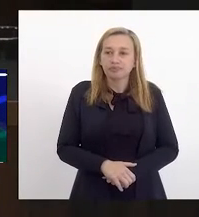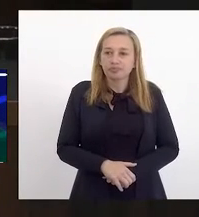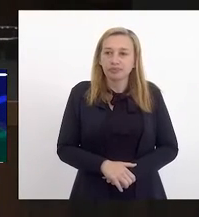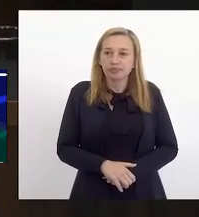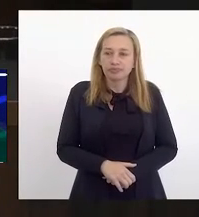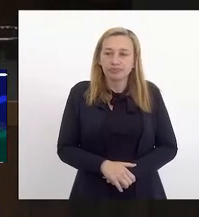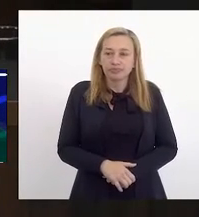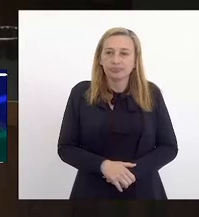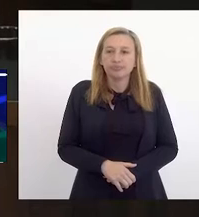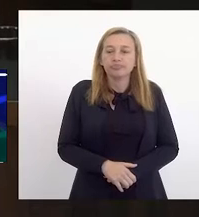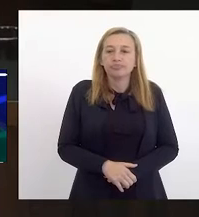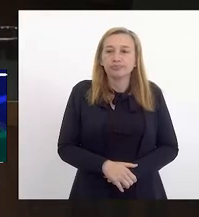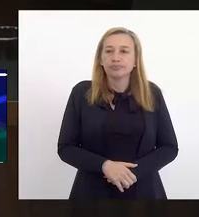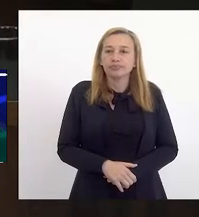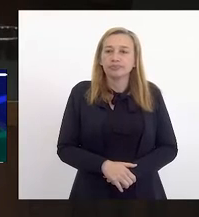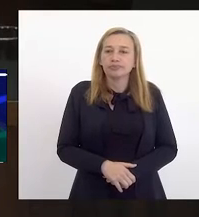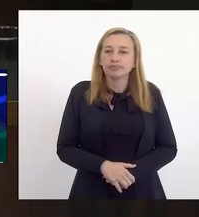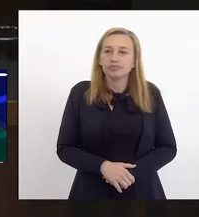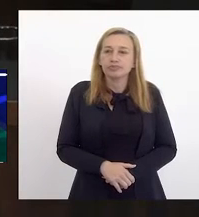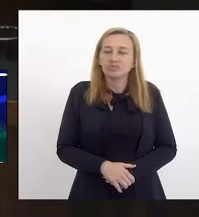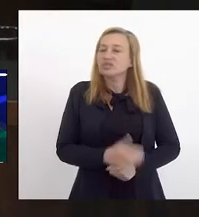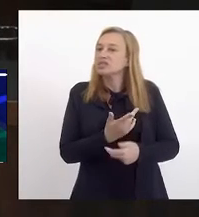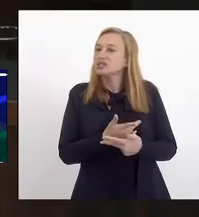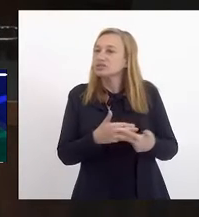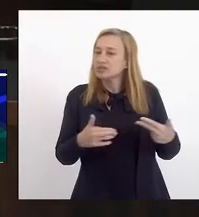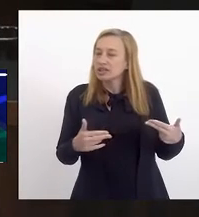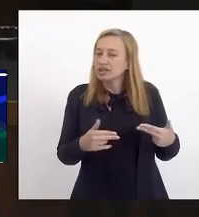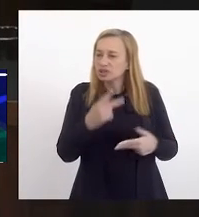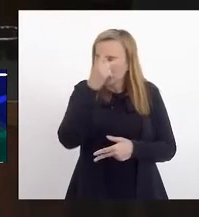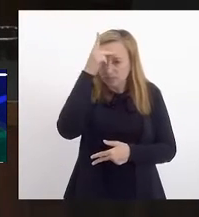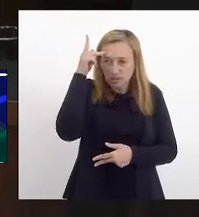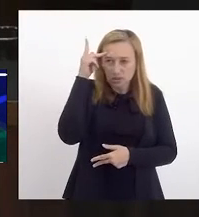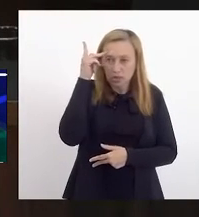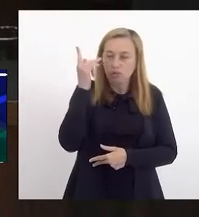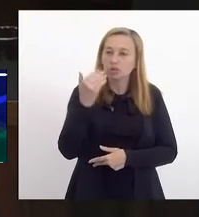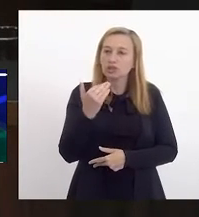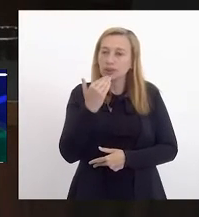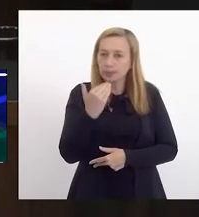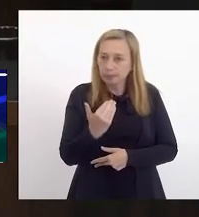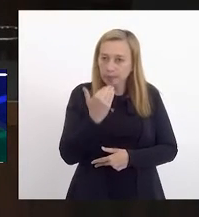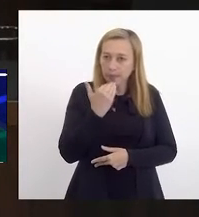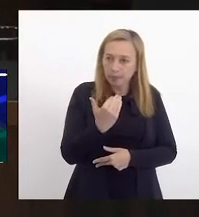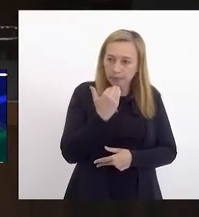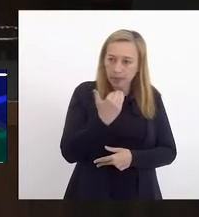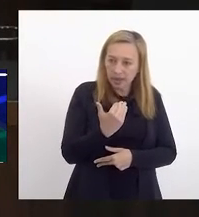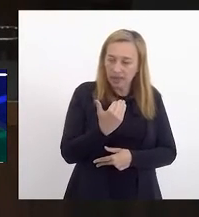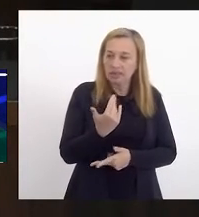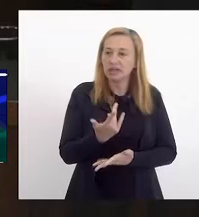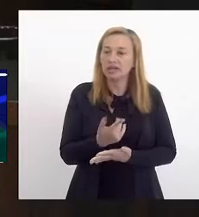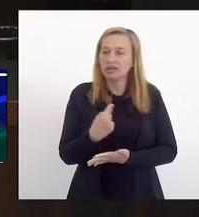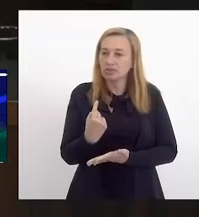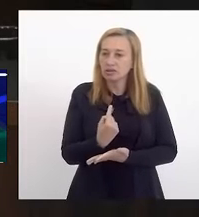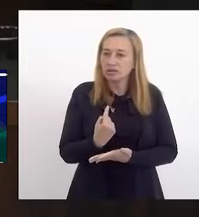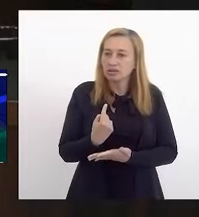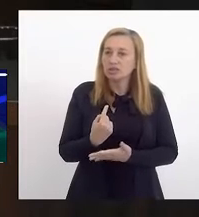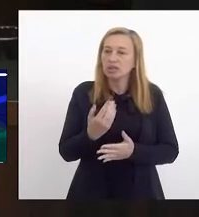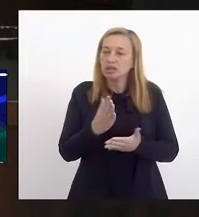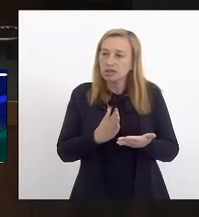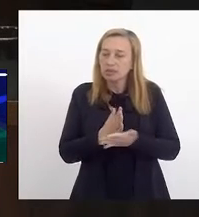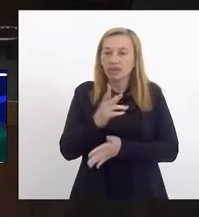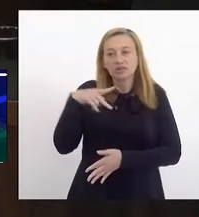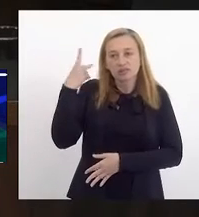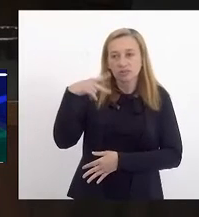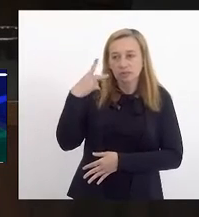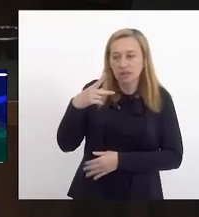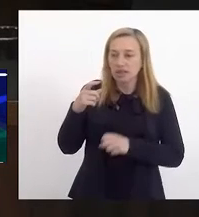sendo demandado por diversas pessoas que passam nos vestibulares de medicina, e